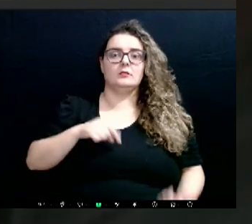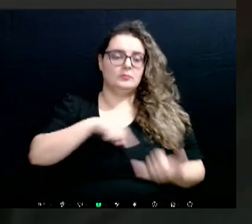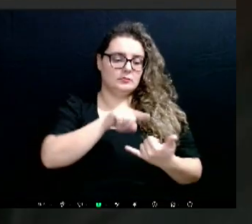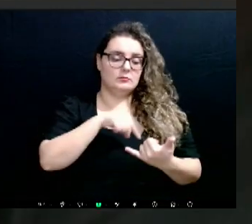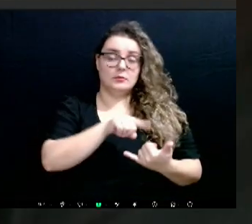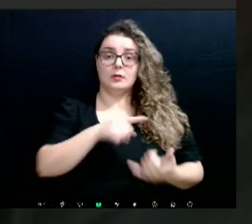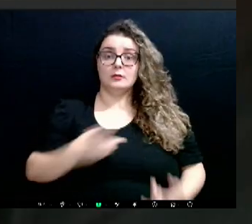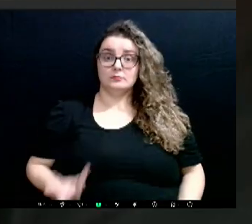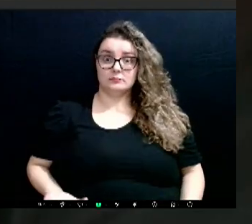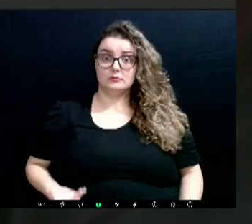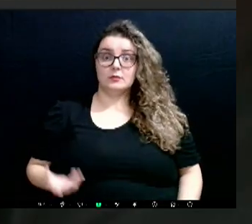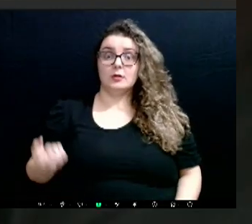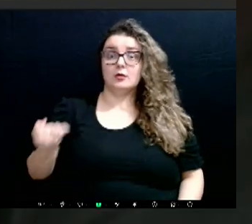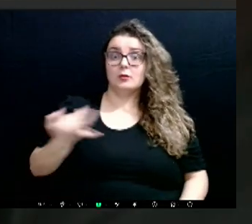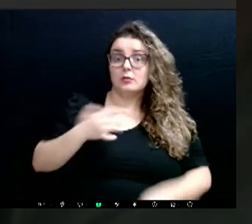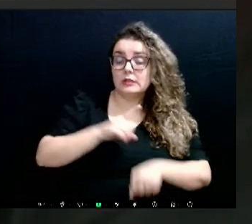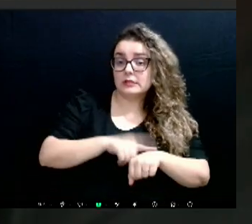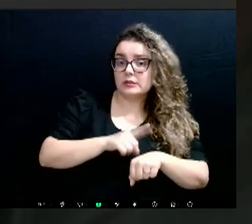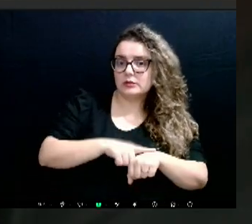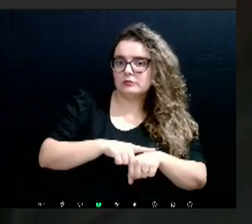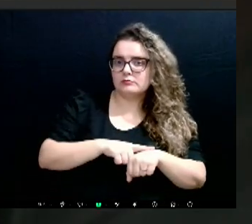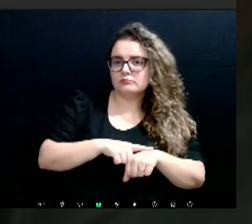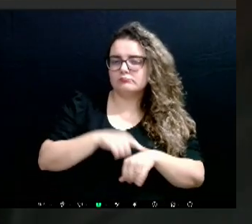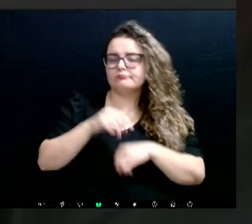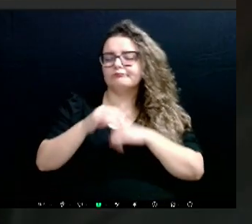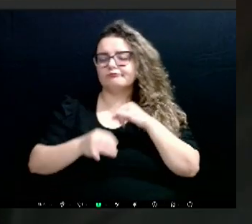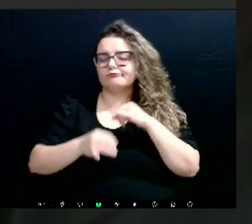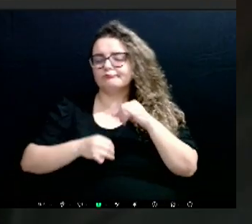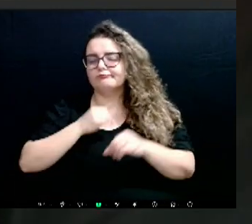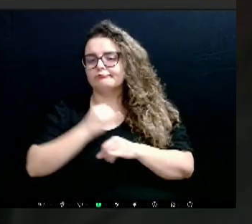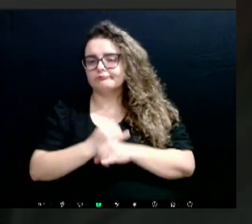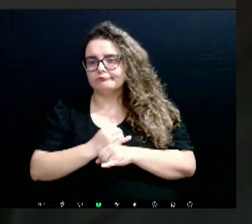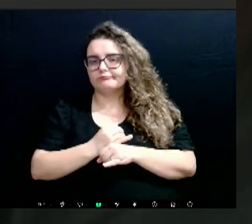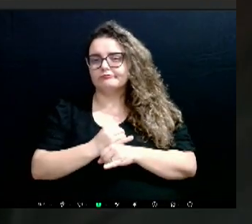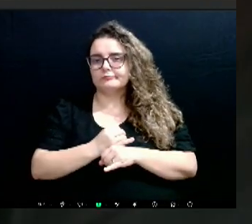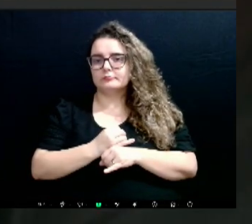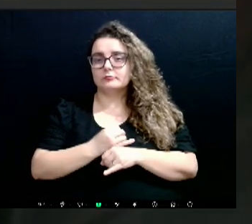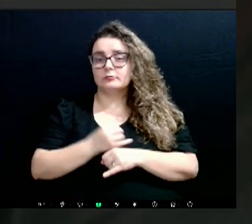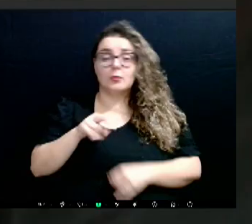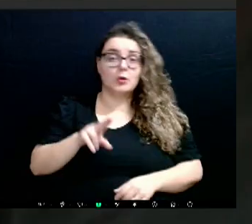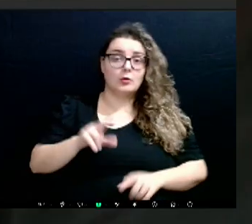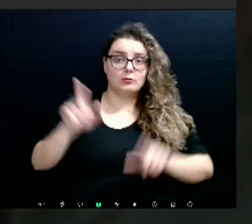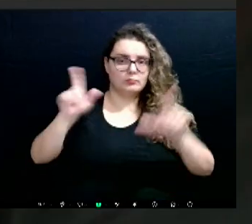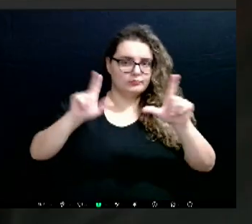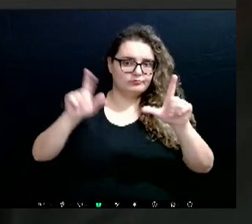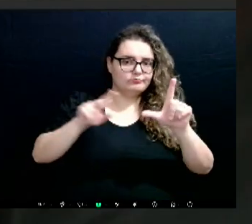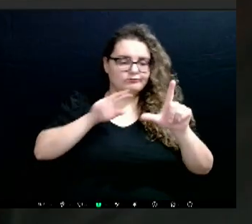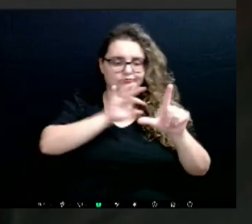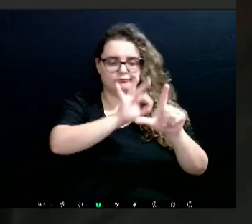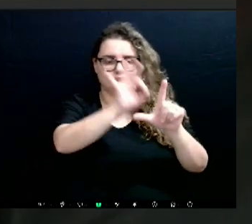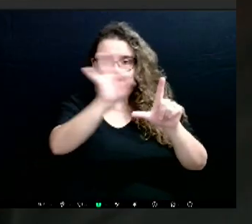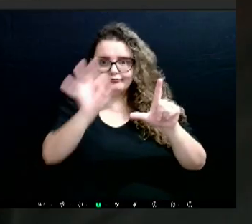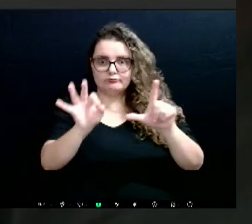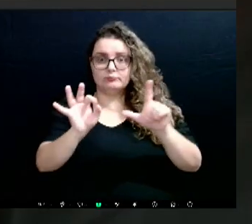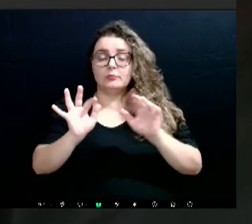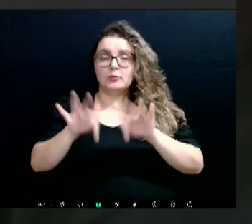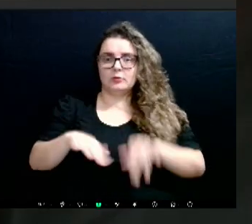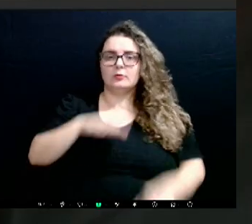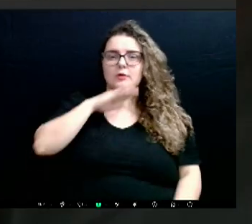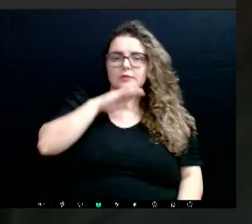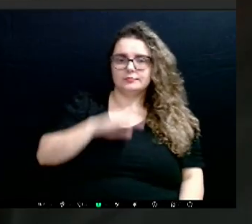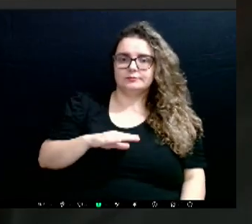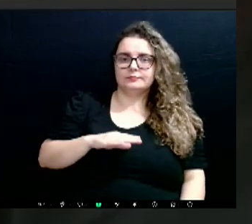quantas horas a gente passa navegando na internet ou assistindo uma TV. Aí no final da tarde, você vai fazer